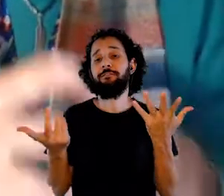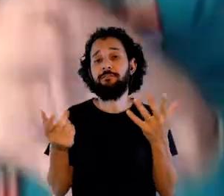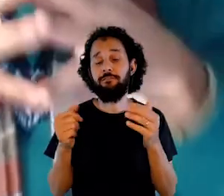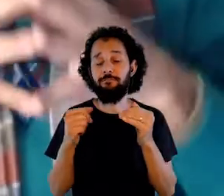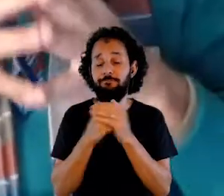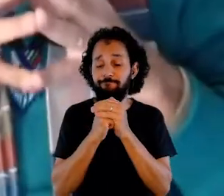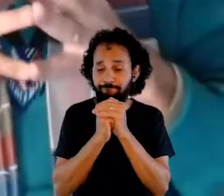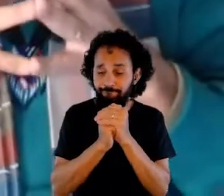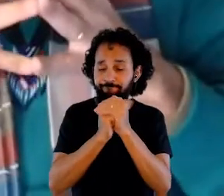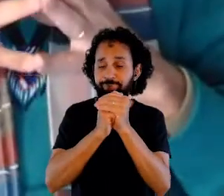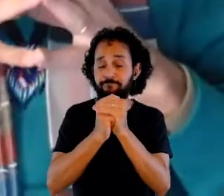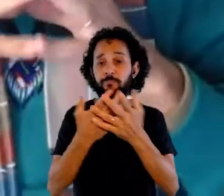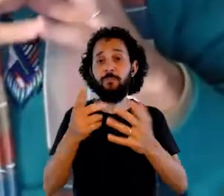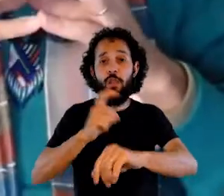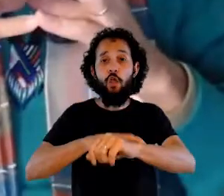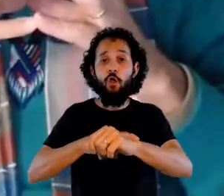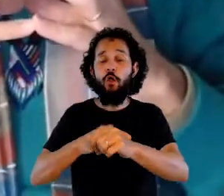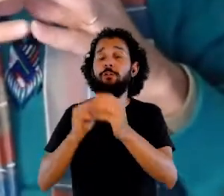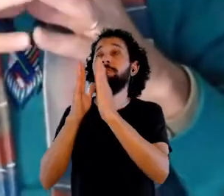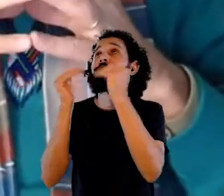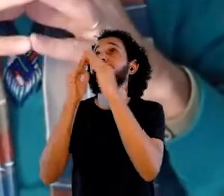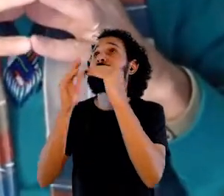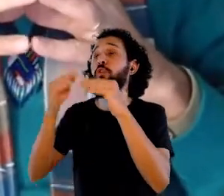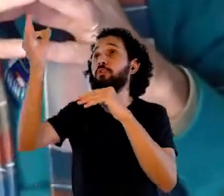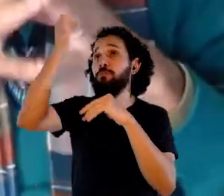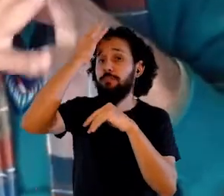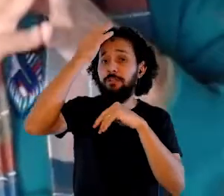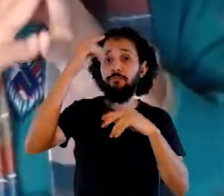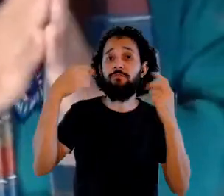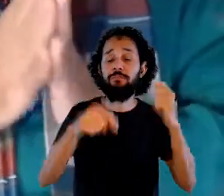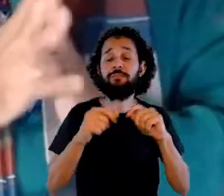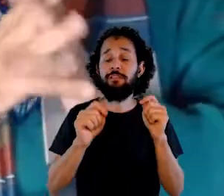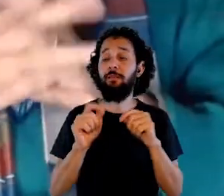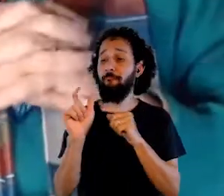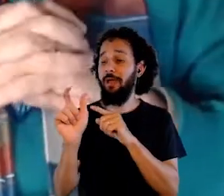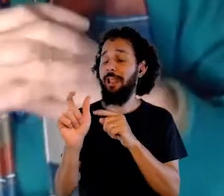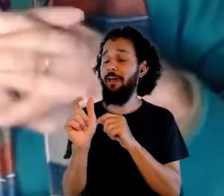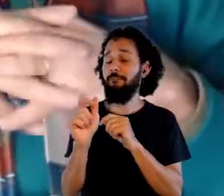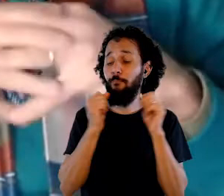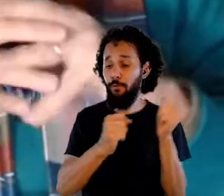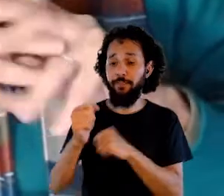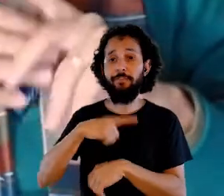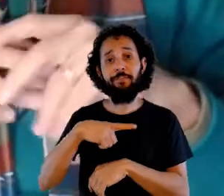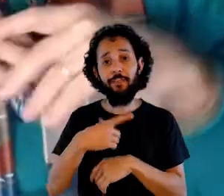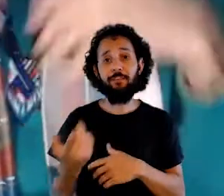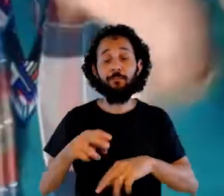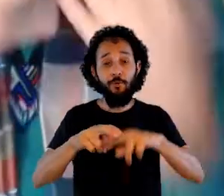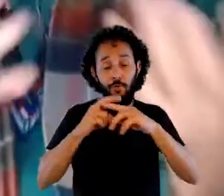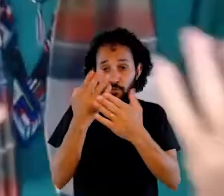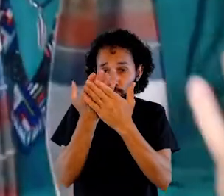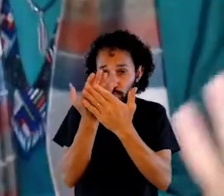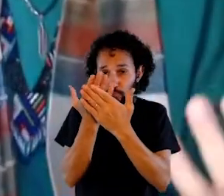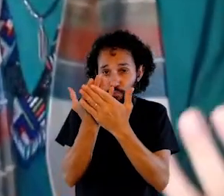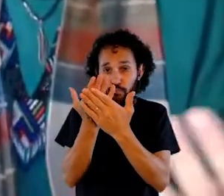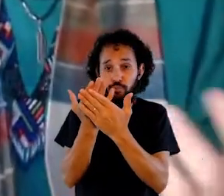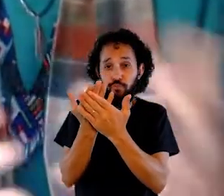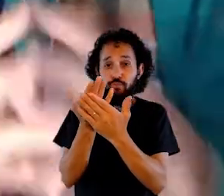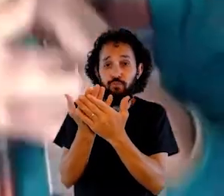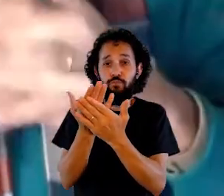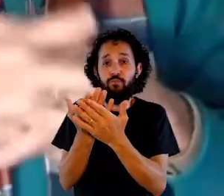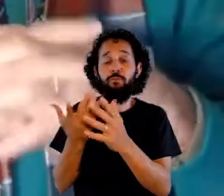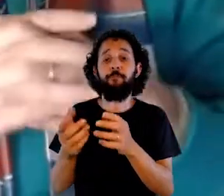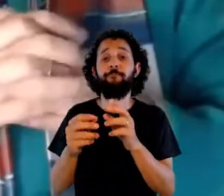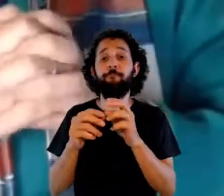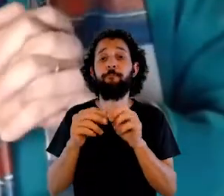muito importante você ter o poder dessa palavra. Né? Então, por isso esse estudo tão rigoroso da palavra, porque às vezes a gente fala as